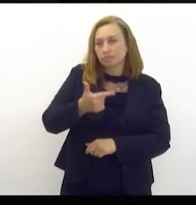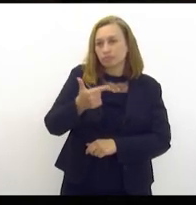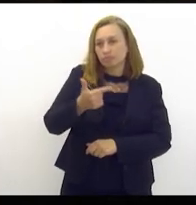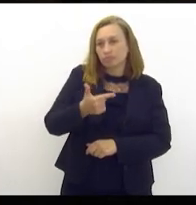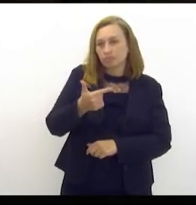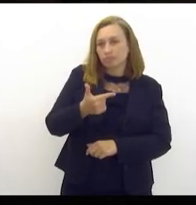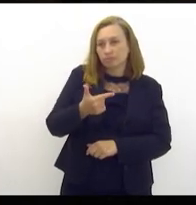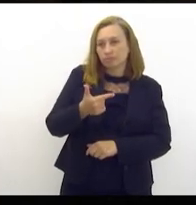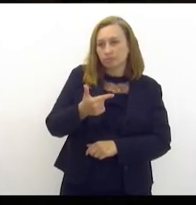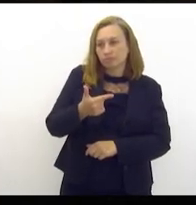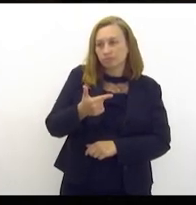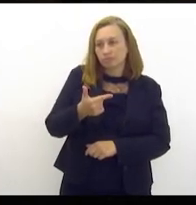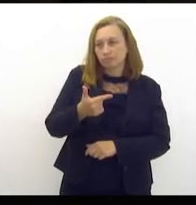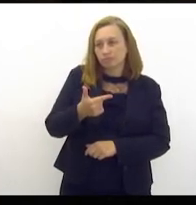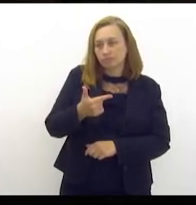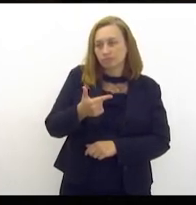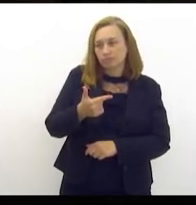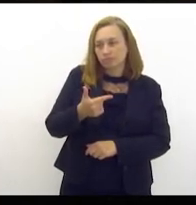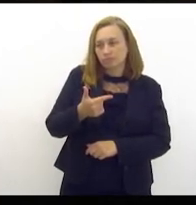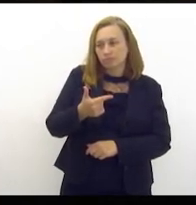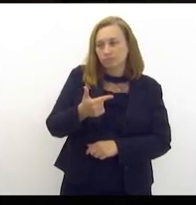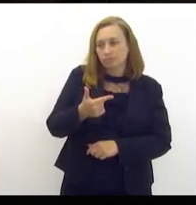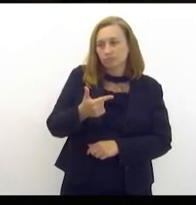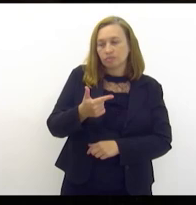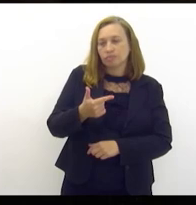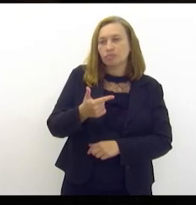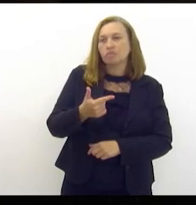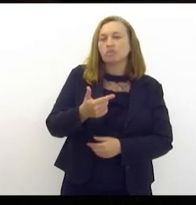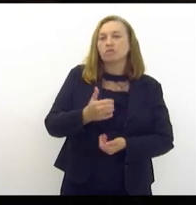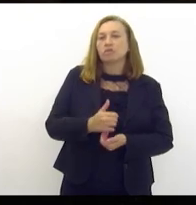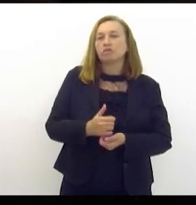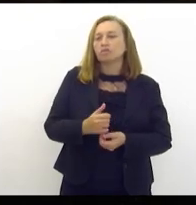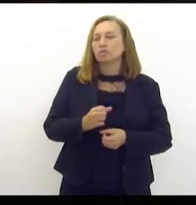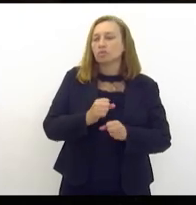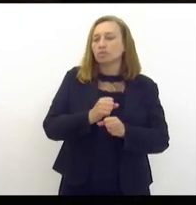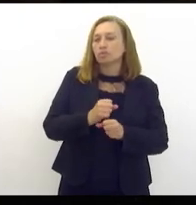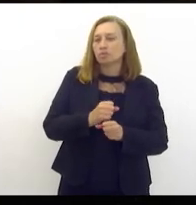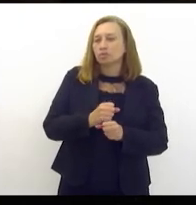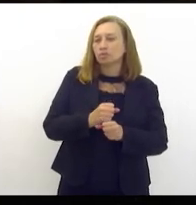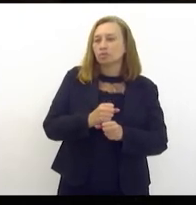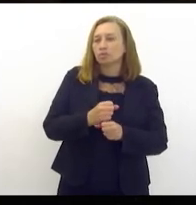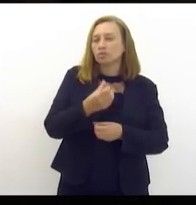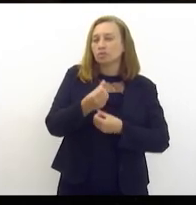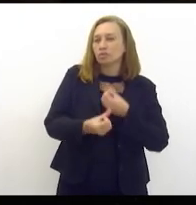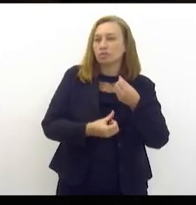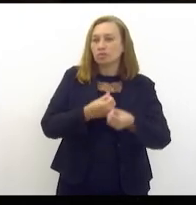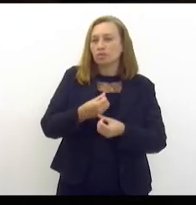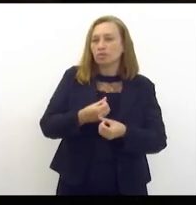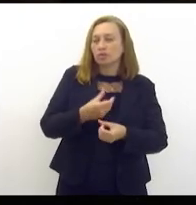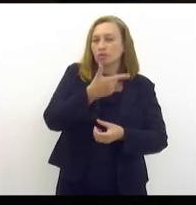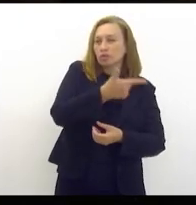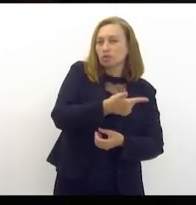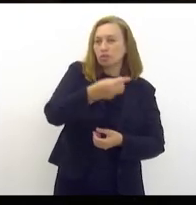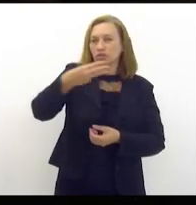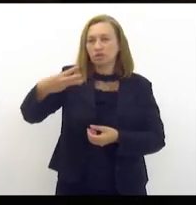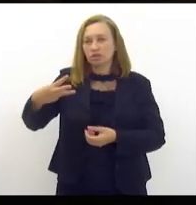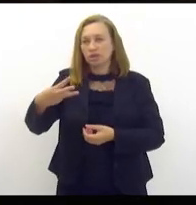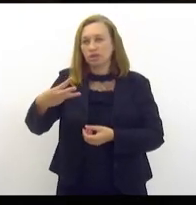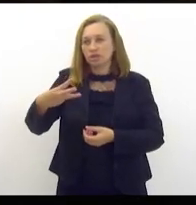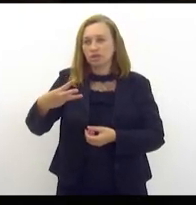quadrimestre de 2023, como determina a Lei de Responsabilidade